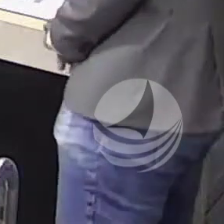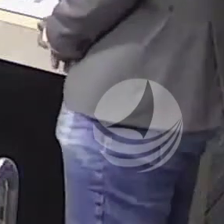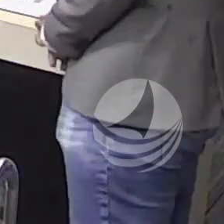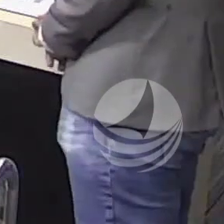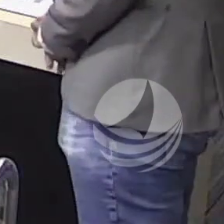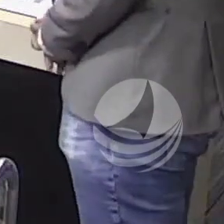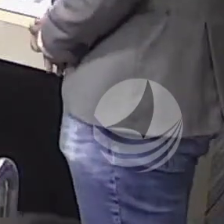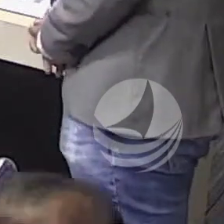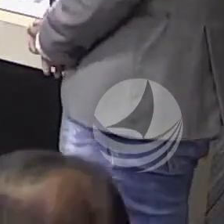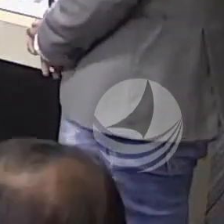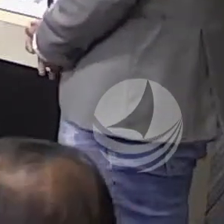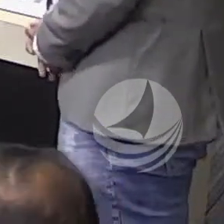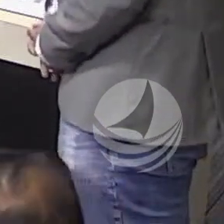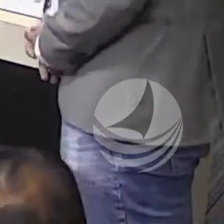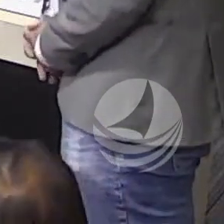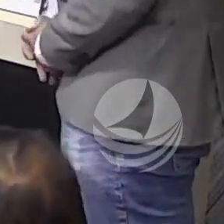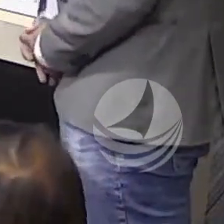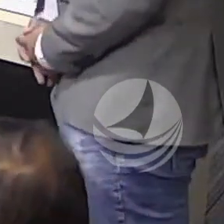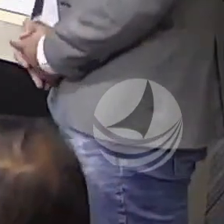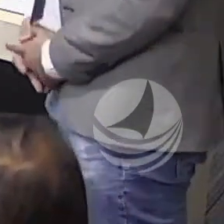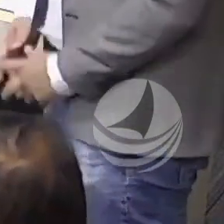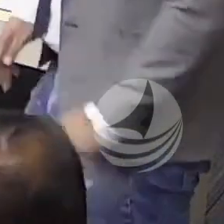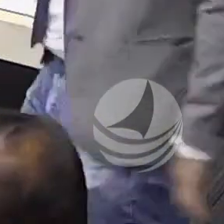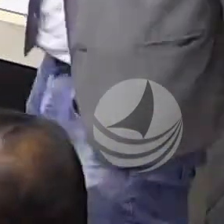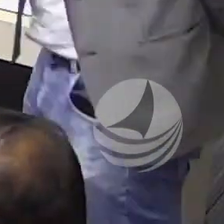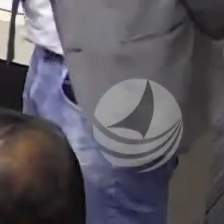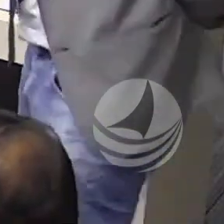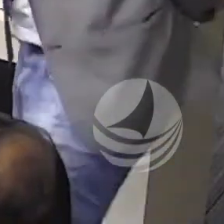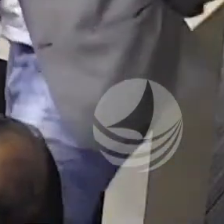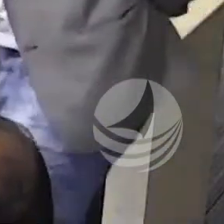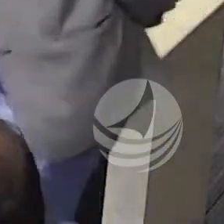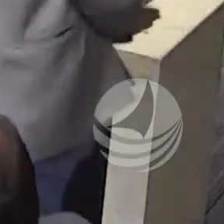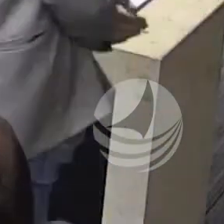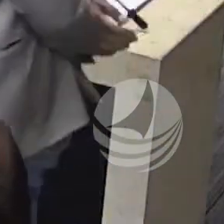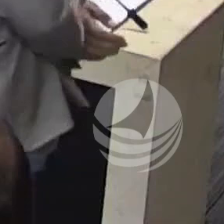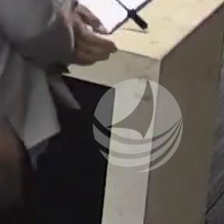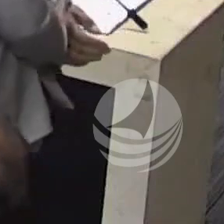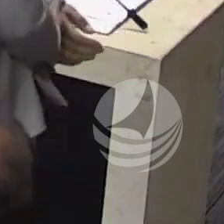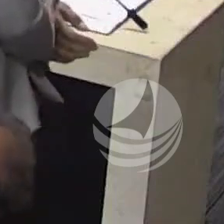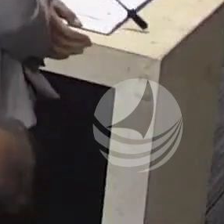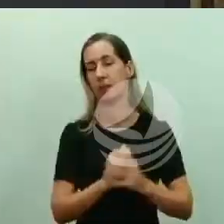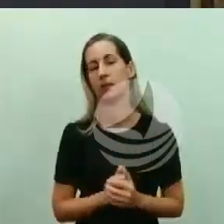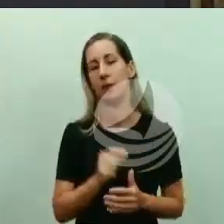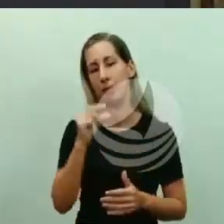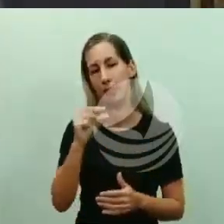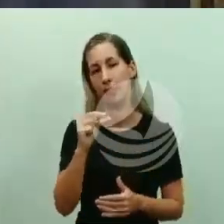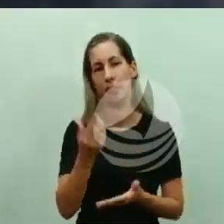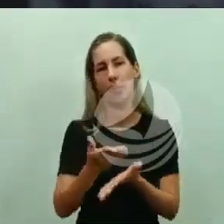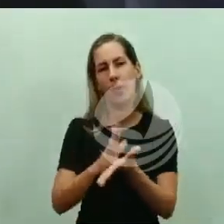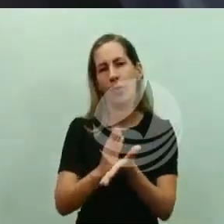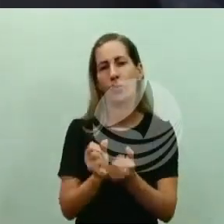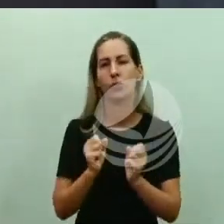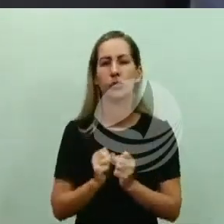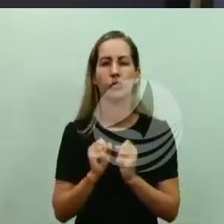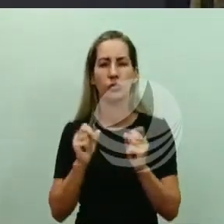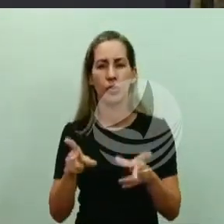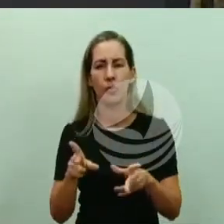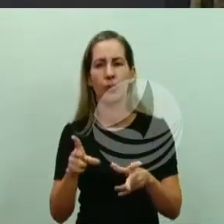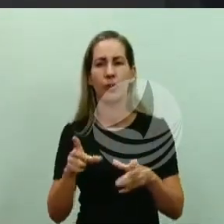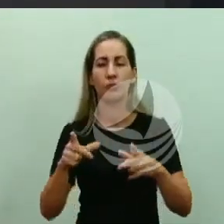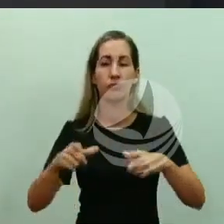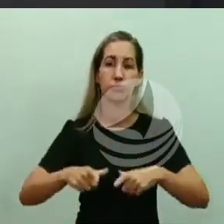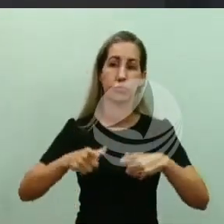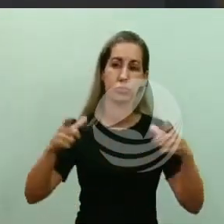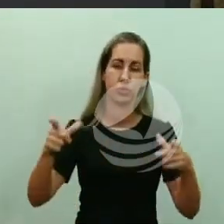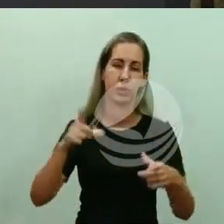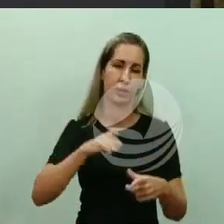Eu acabei de ser ameaçado por um vereador de esquerda que defende o desarmamento. O vereador Robério Paulino disse que